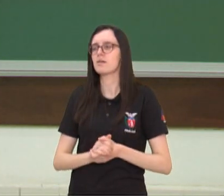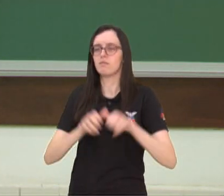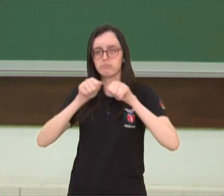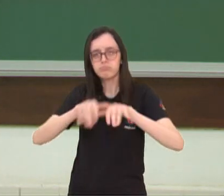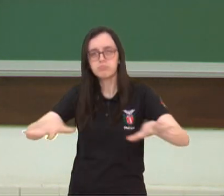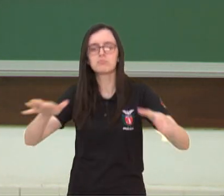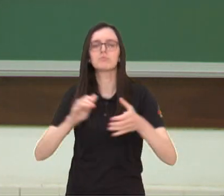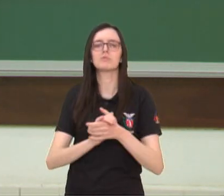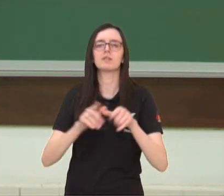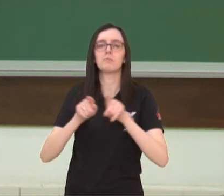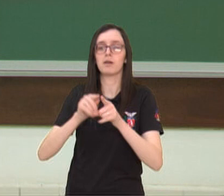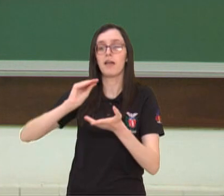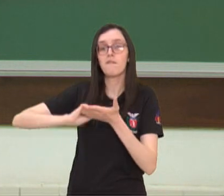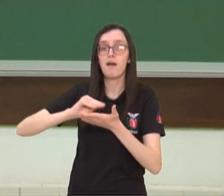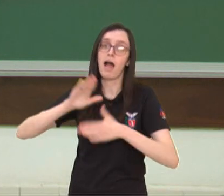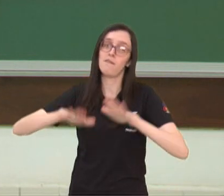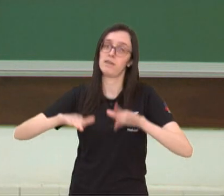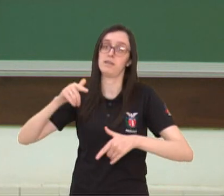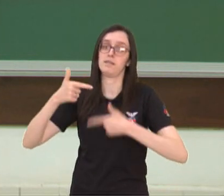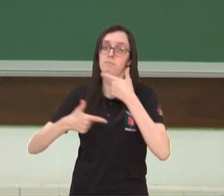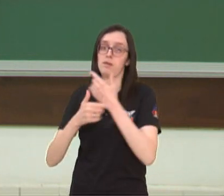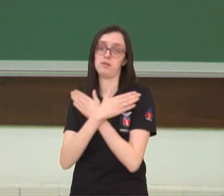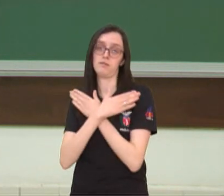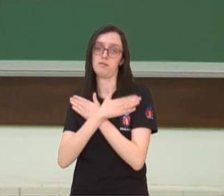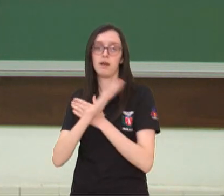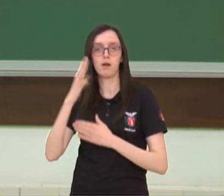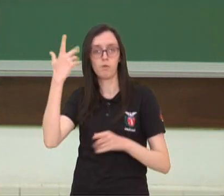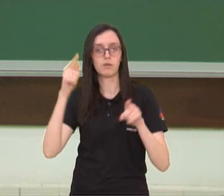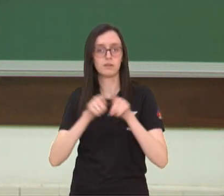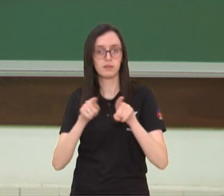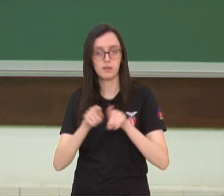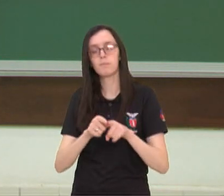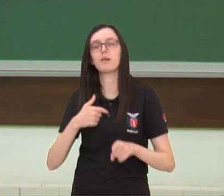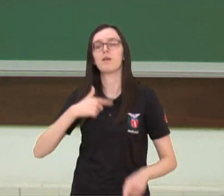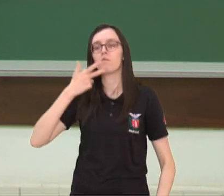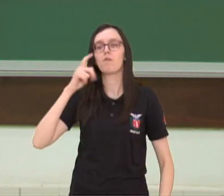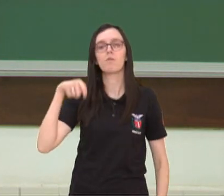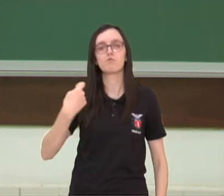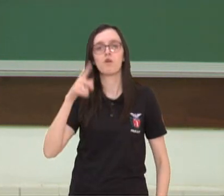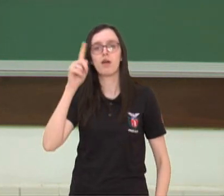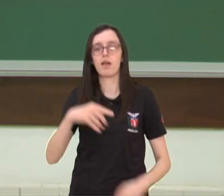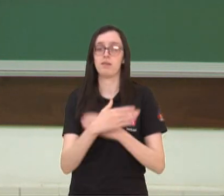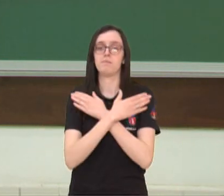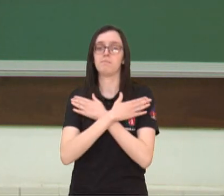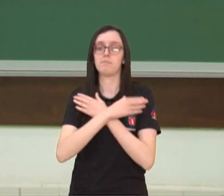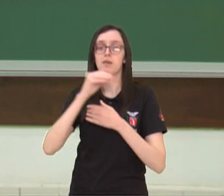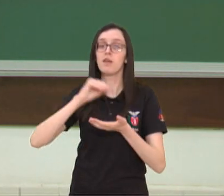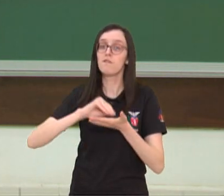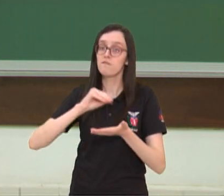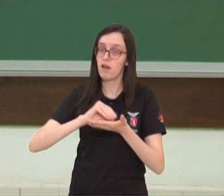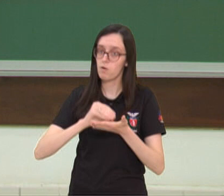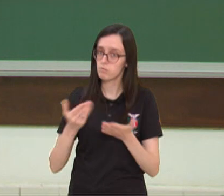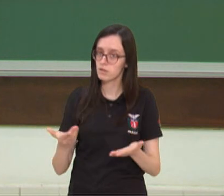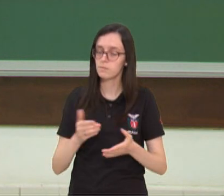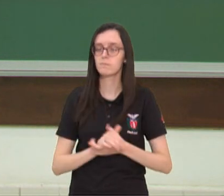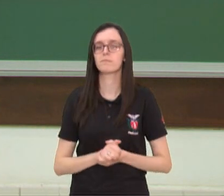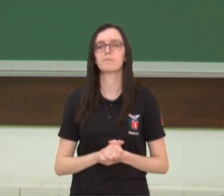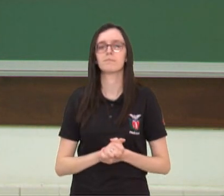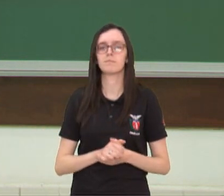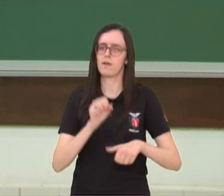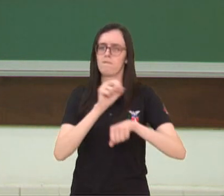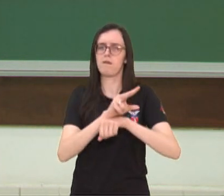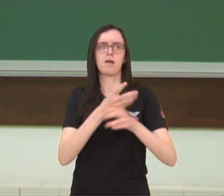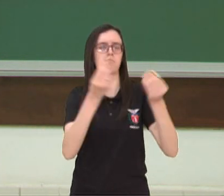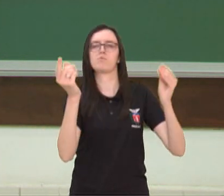questão da falta desse emprego também, né? Quando eu falo empregabilidade, nesse caso, é a falta do emprego em si, né?